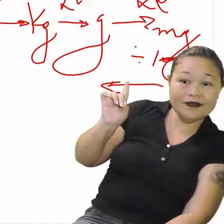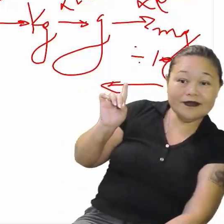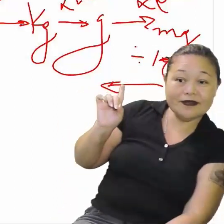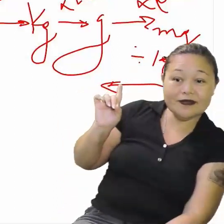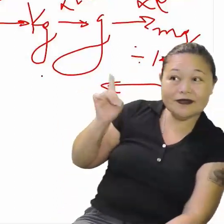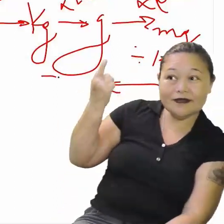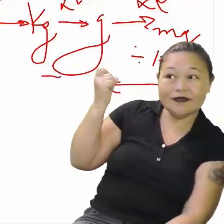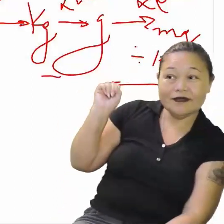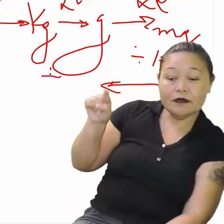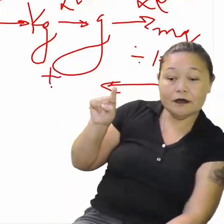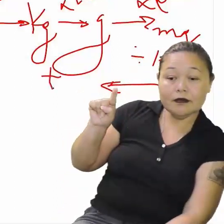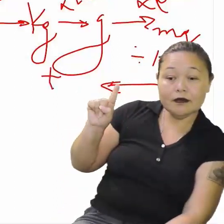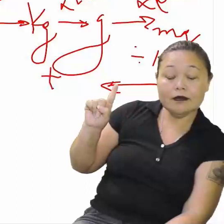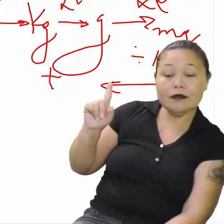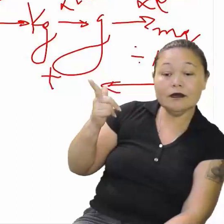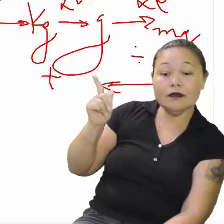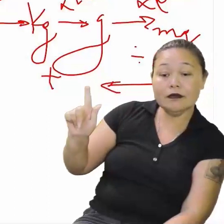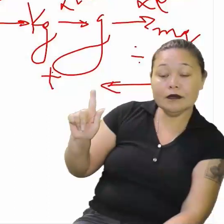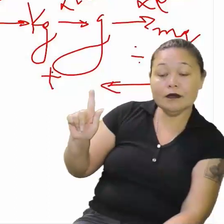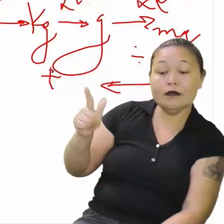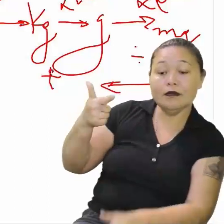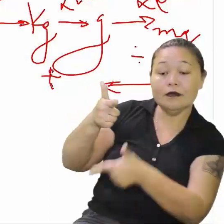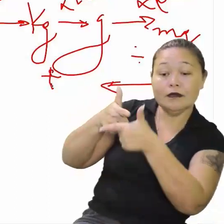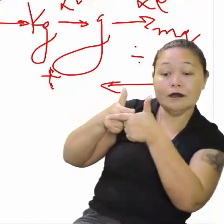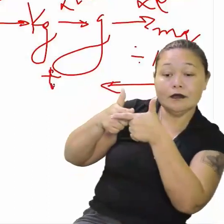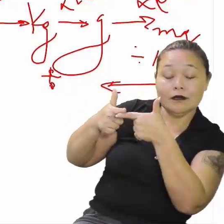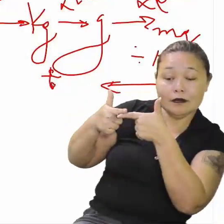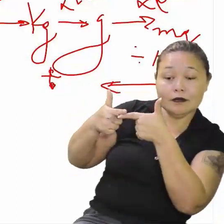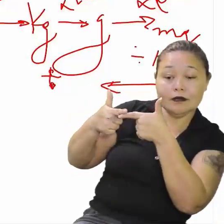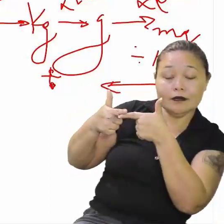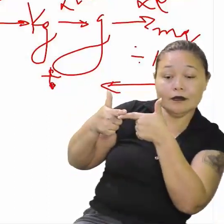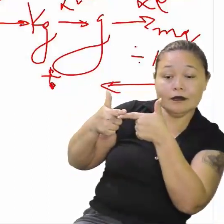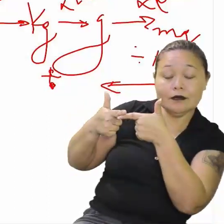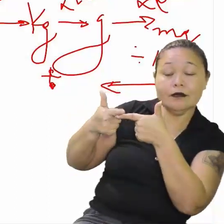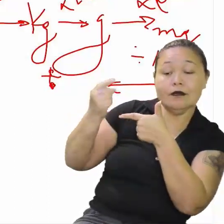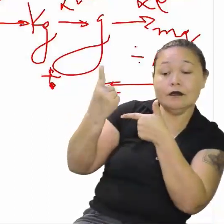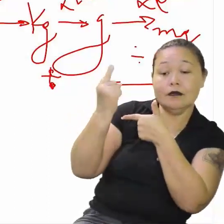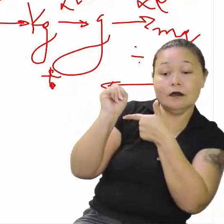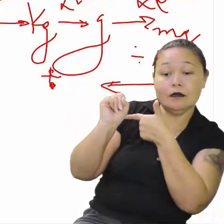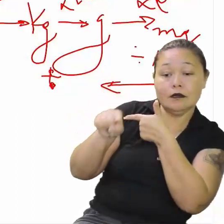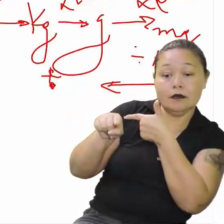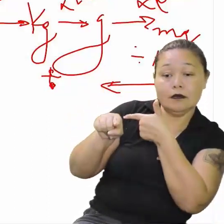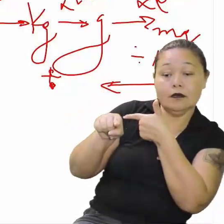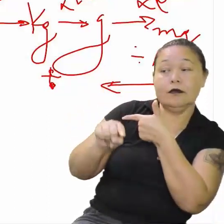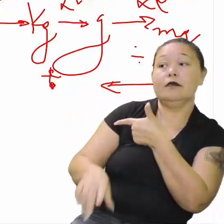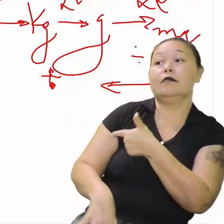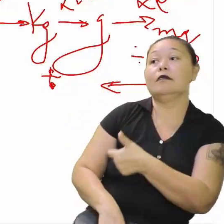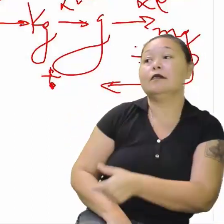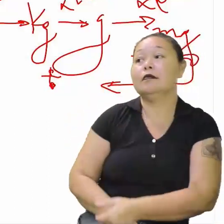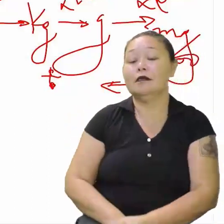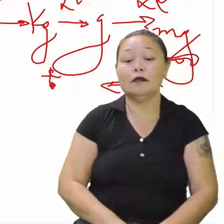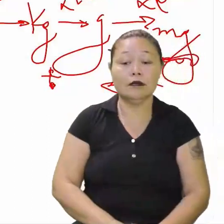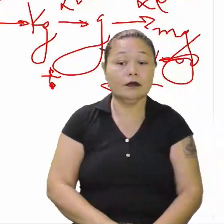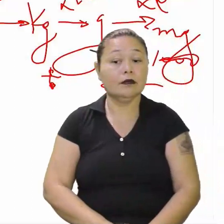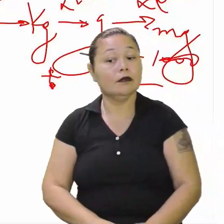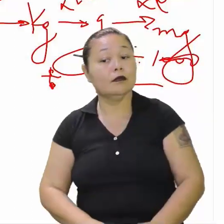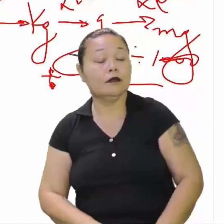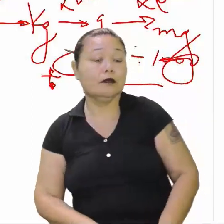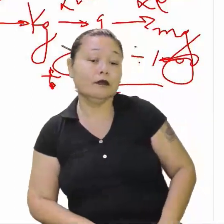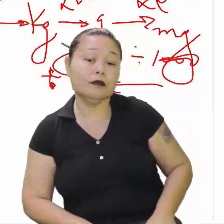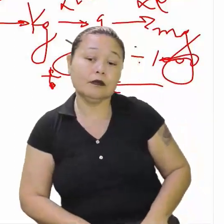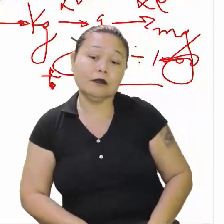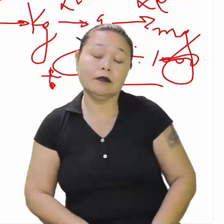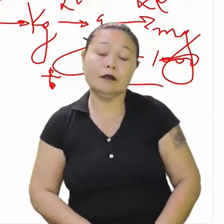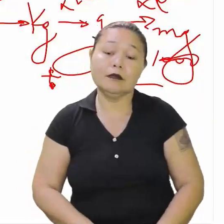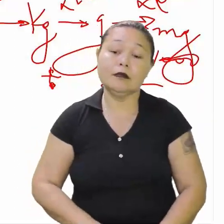para quilograma, você divide por 1.000. Tá joia?